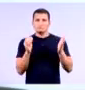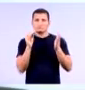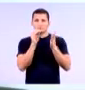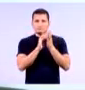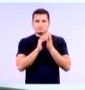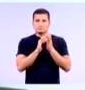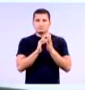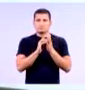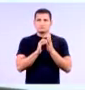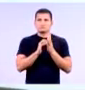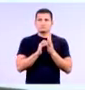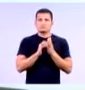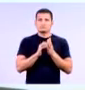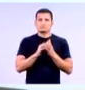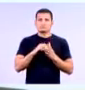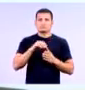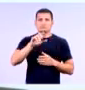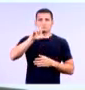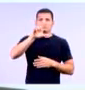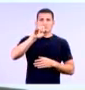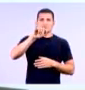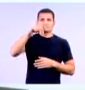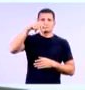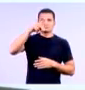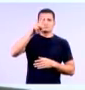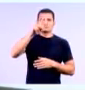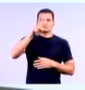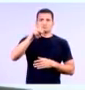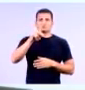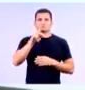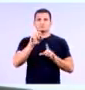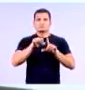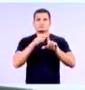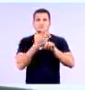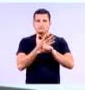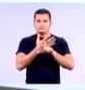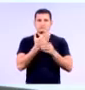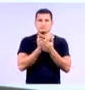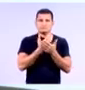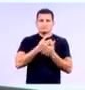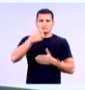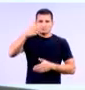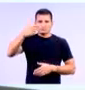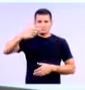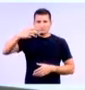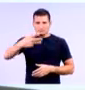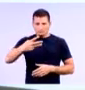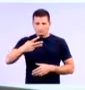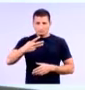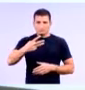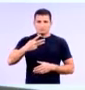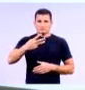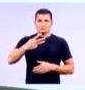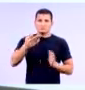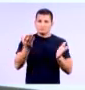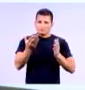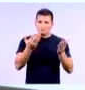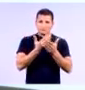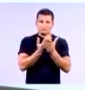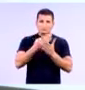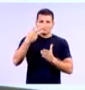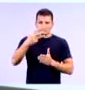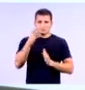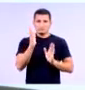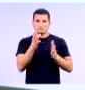exato momento, os links no YouTube para a aula 1, 2 e 3. E a aula 3 é o link de hoje, da aula de hoje já vai estar no YouTube